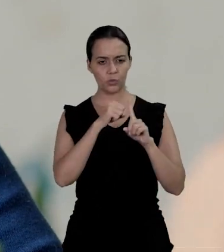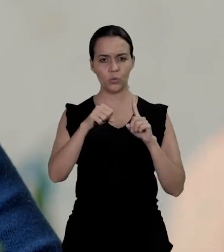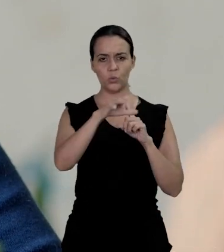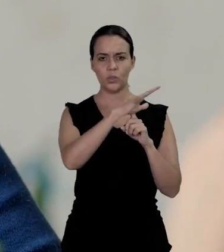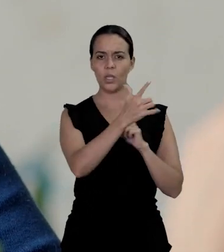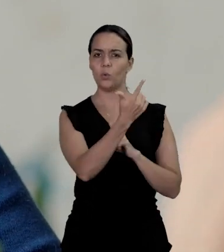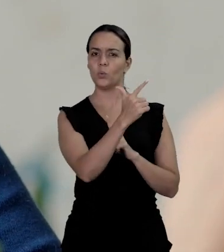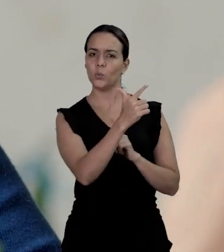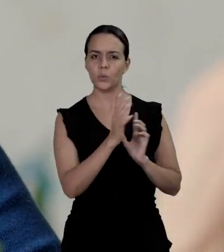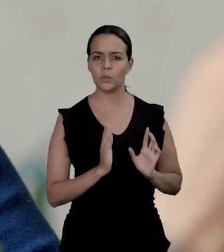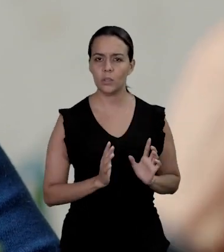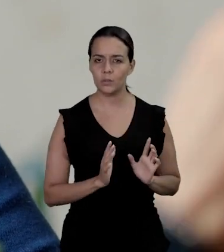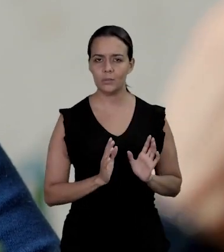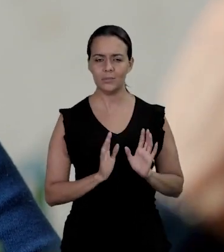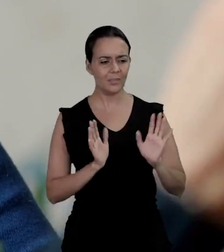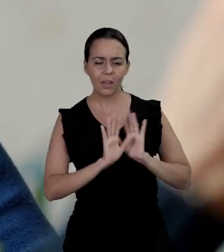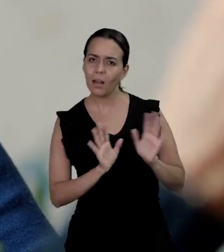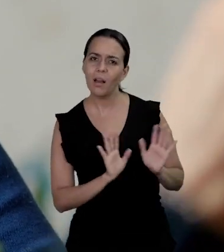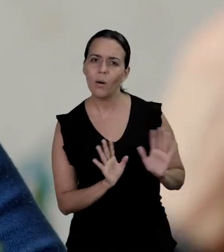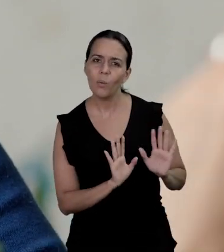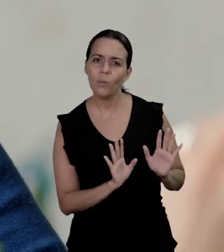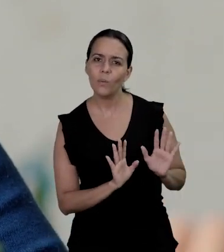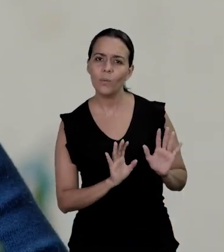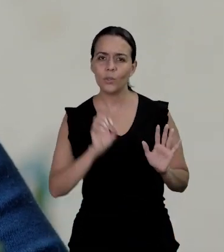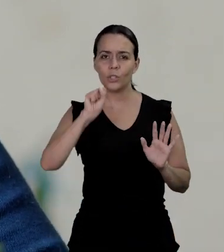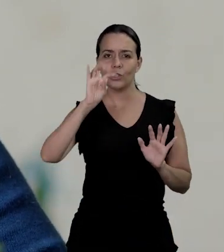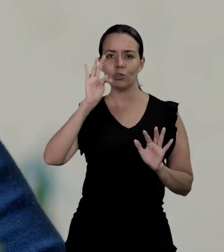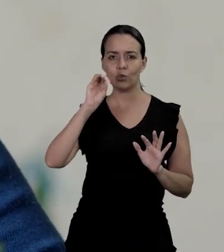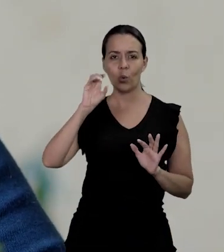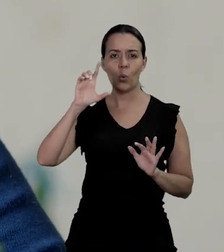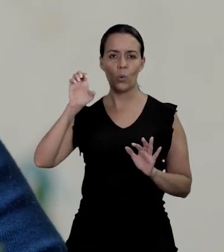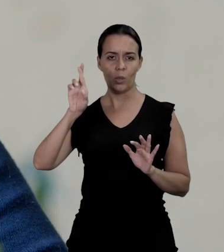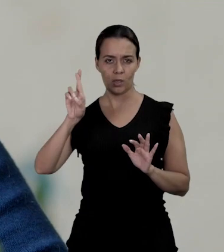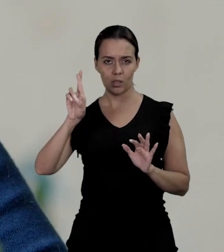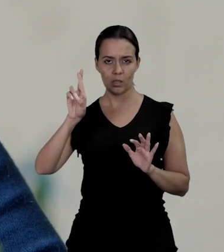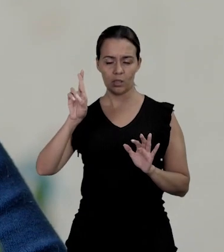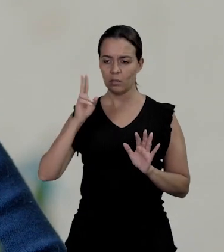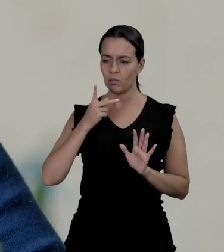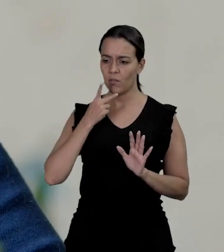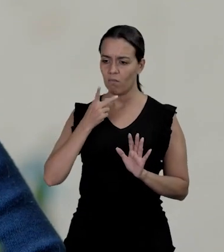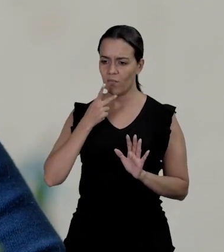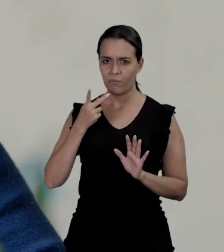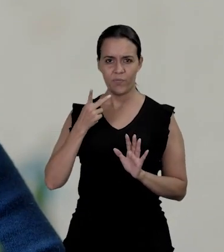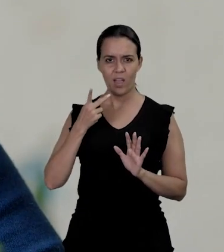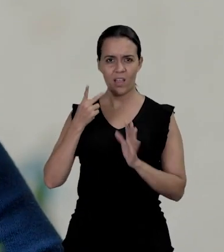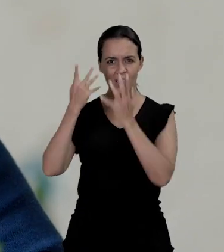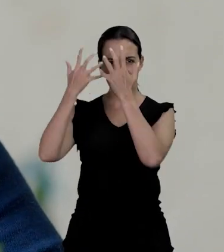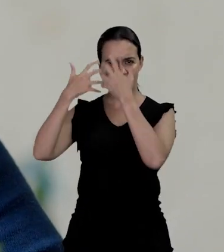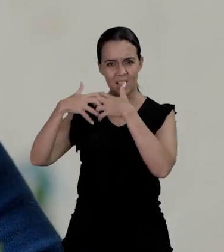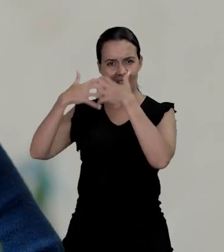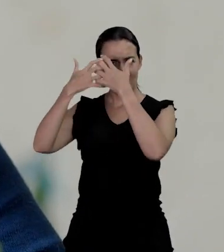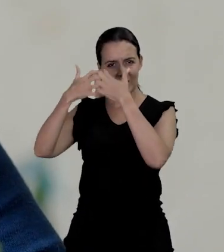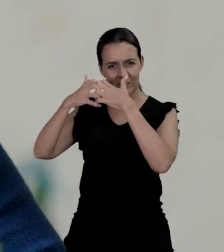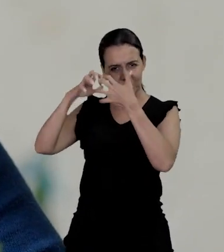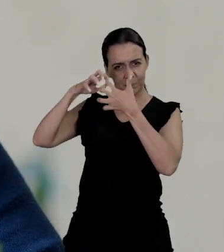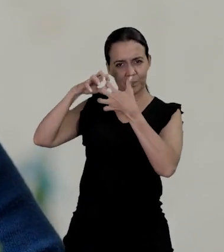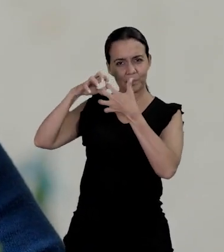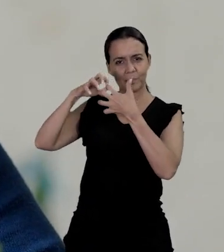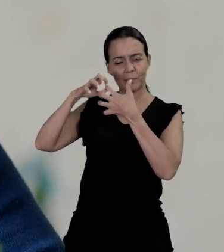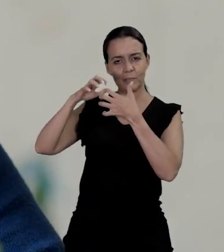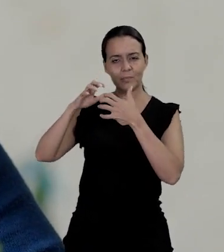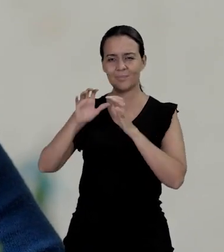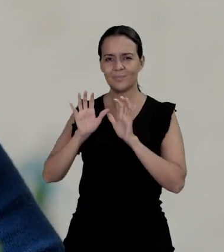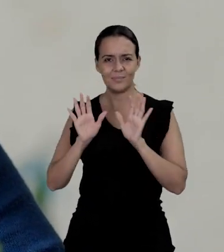sociais. Ou então você pega o Stoller, quando ele vai traçar a pessoa trans, ele vai aproximando da psicose. E o caminho